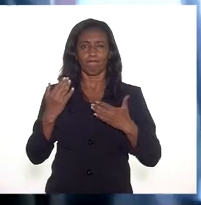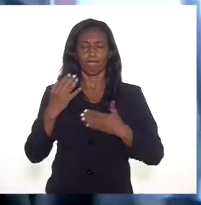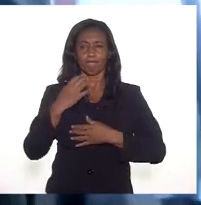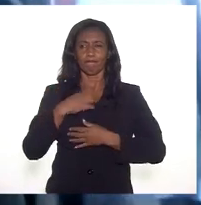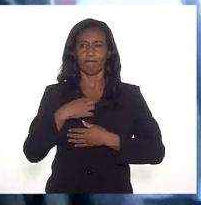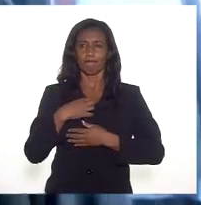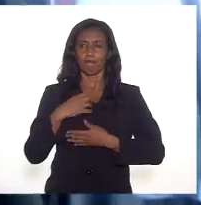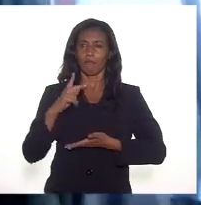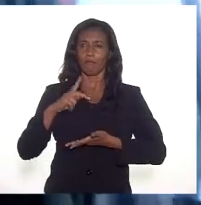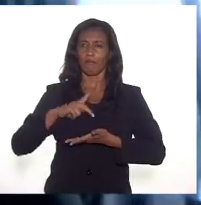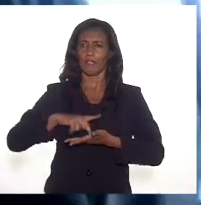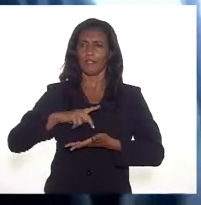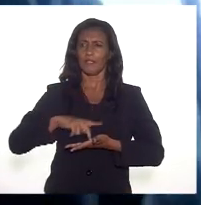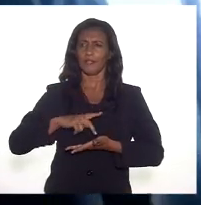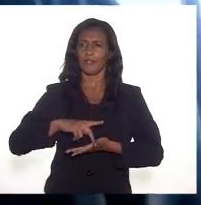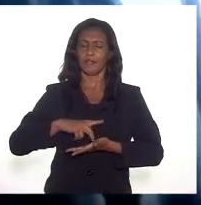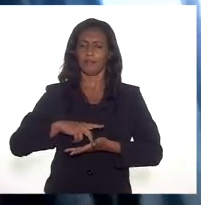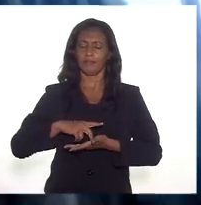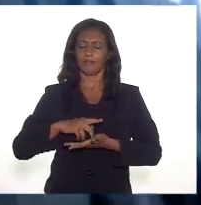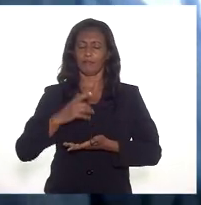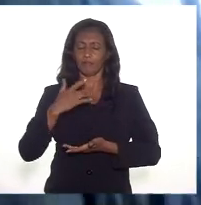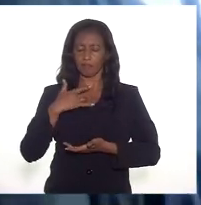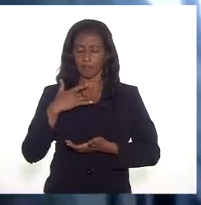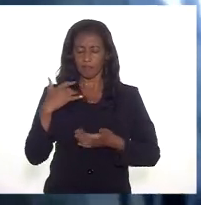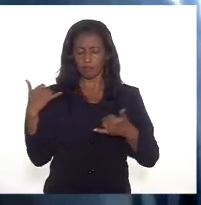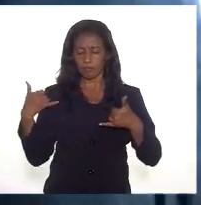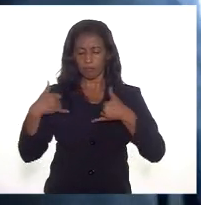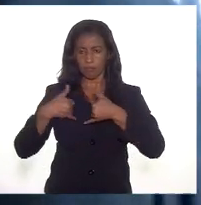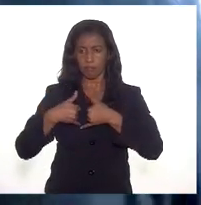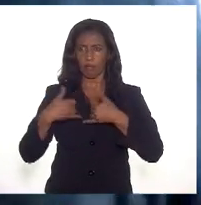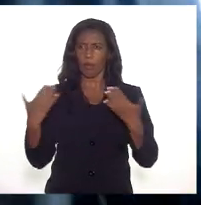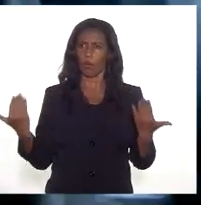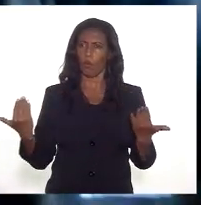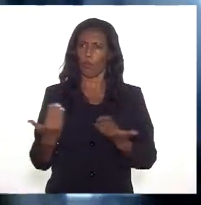profundamente verdadeiro. Eu entrei em contato com ele hoje,